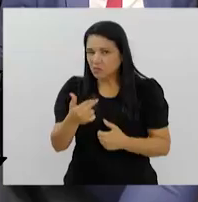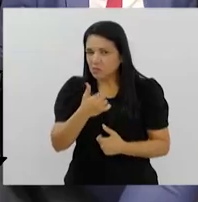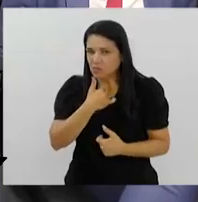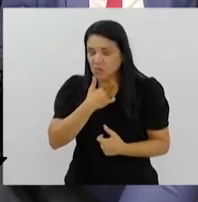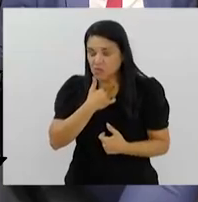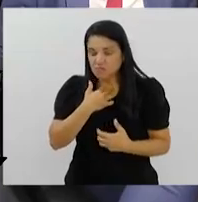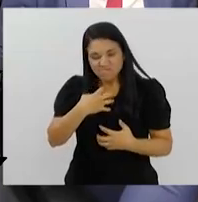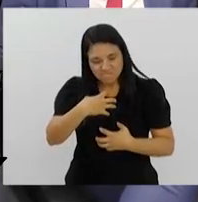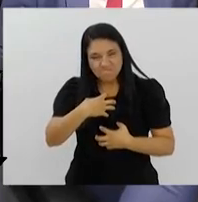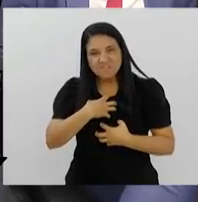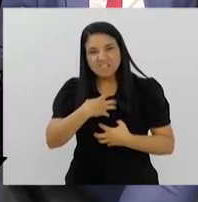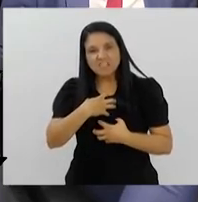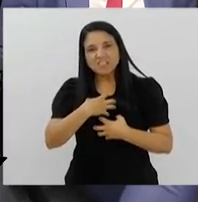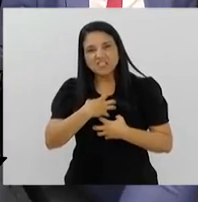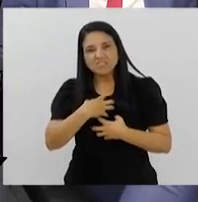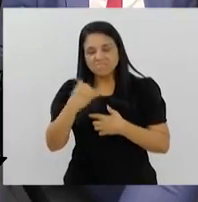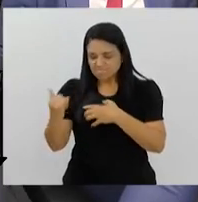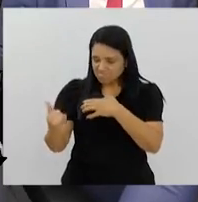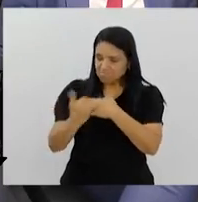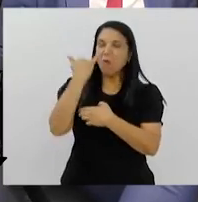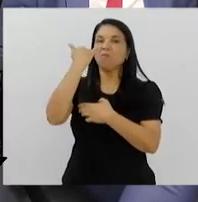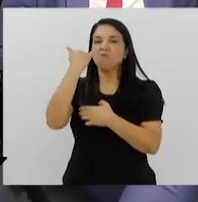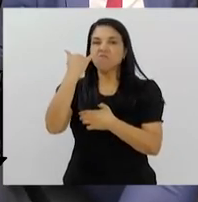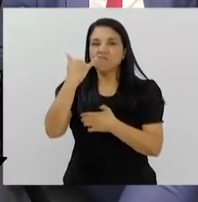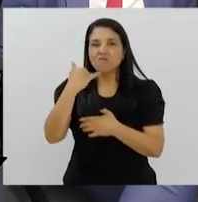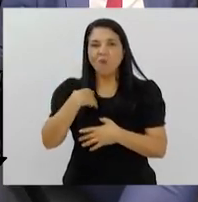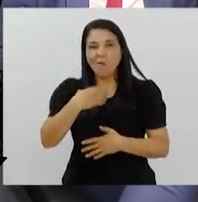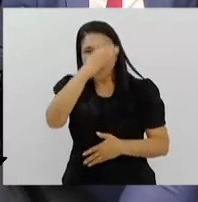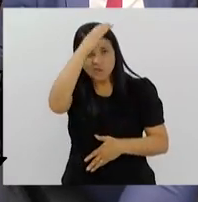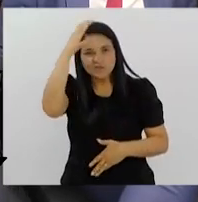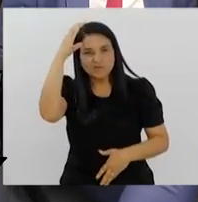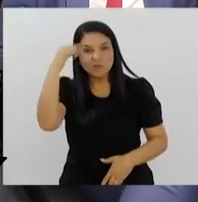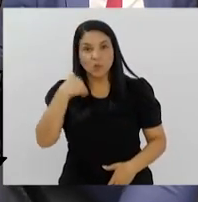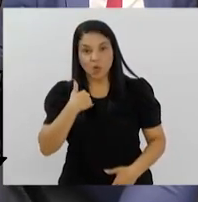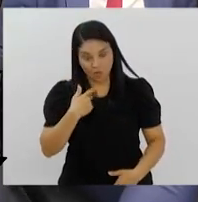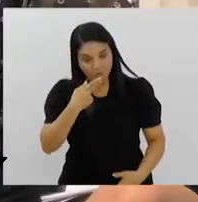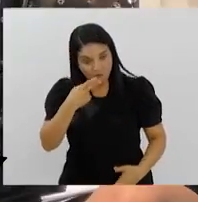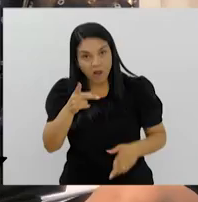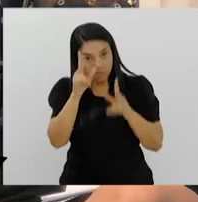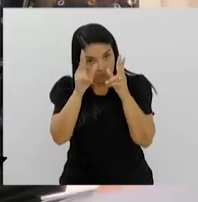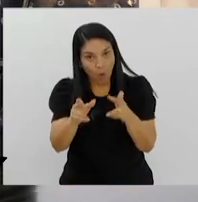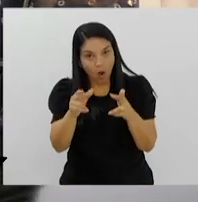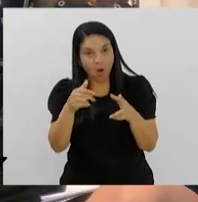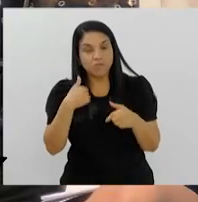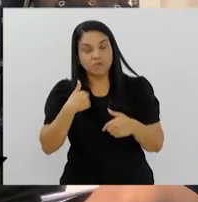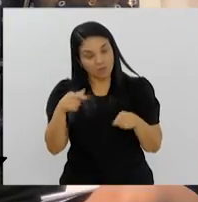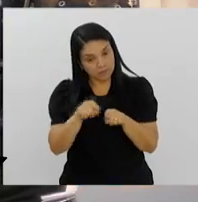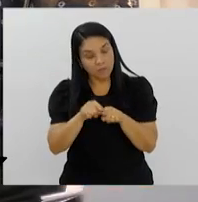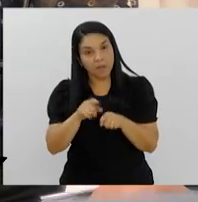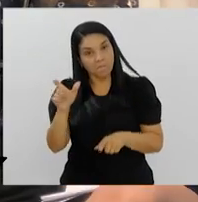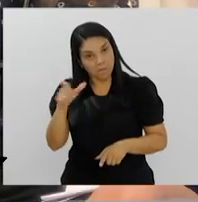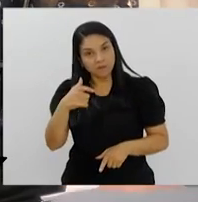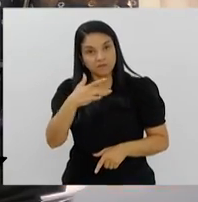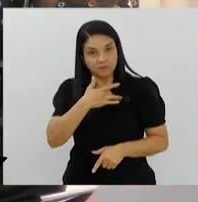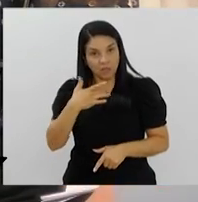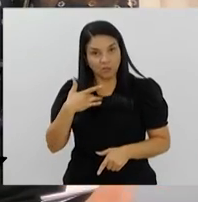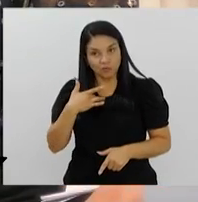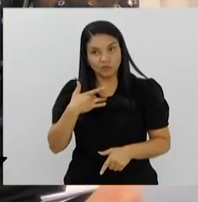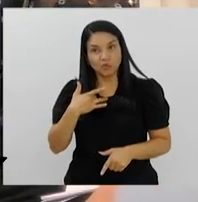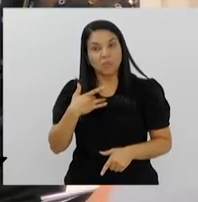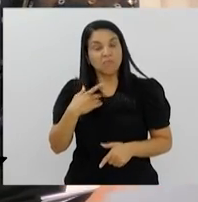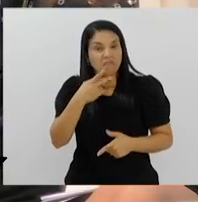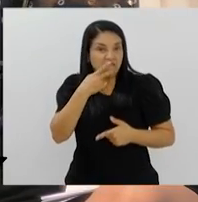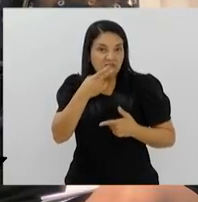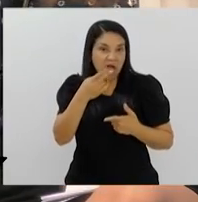gente se sente de fato enganado como eu t falando como consumidor também porque sou tenho plano de saúde posso dizer